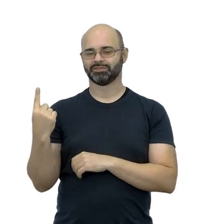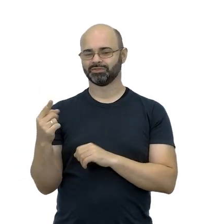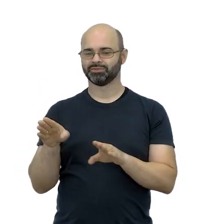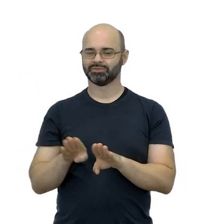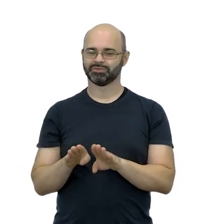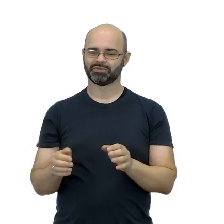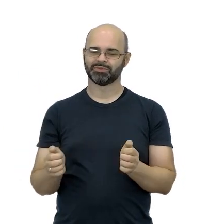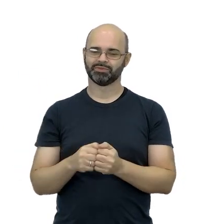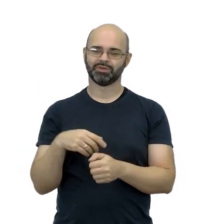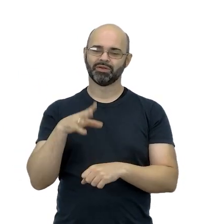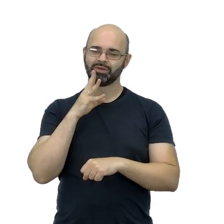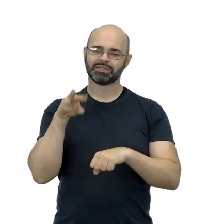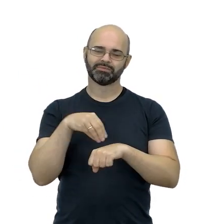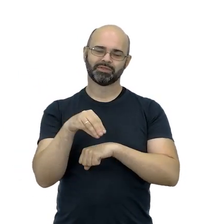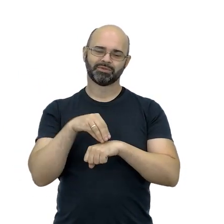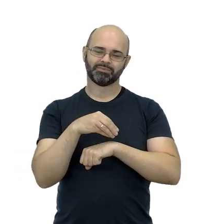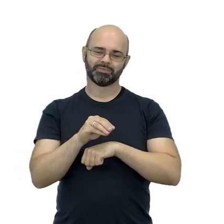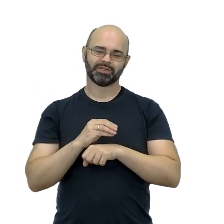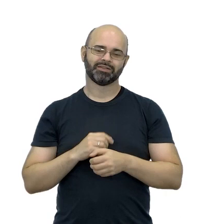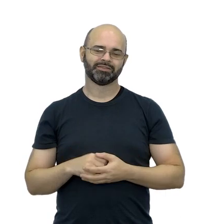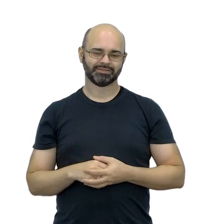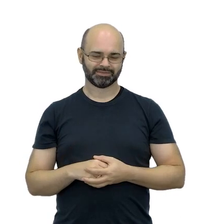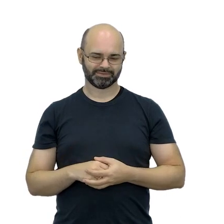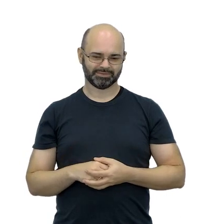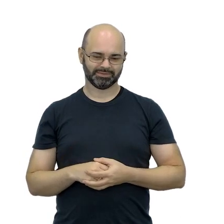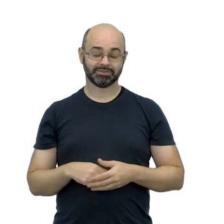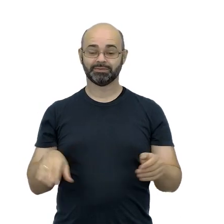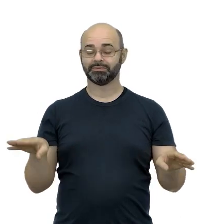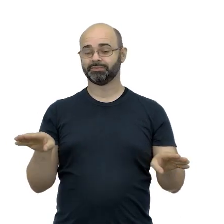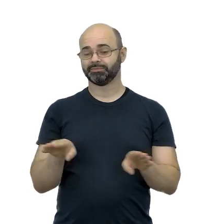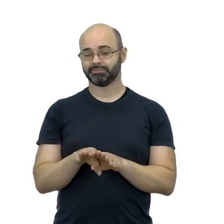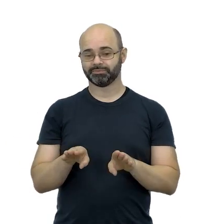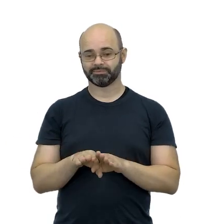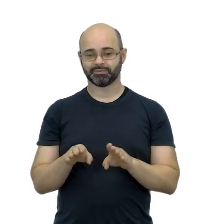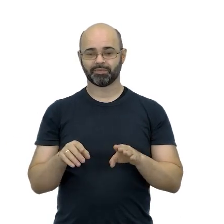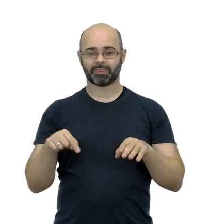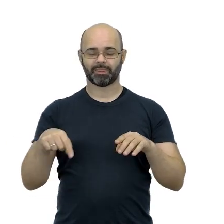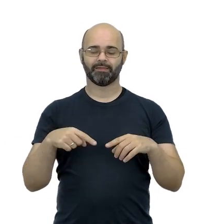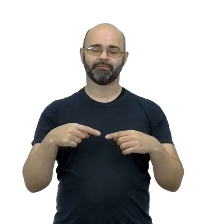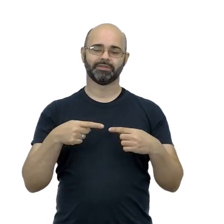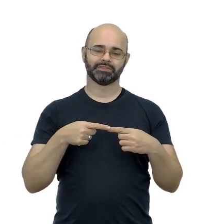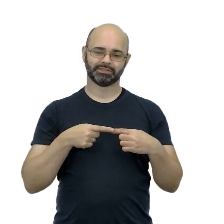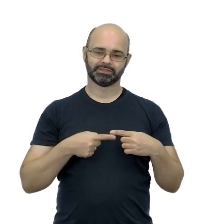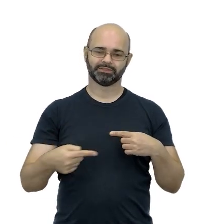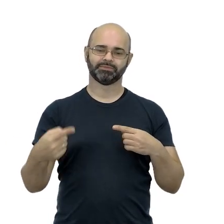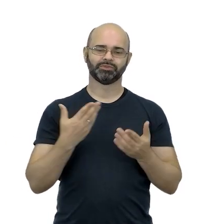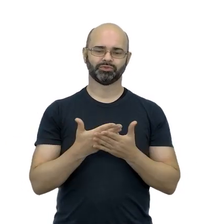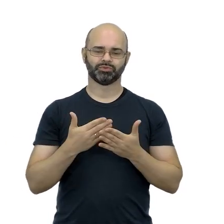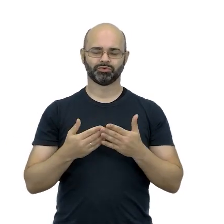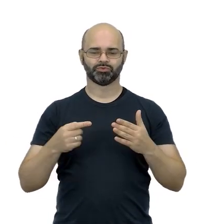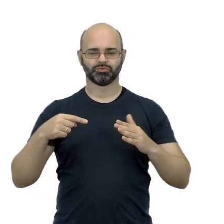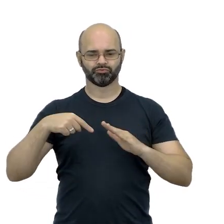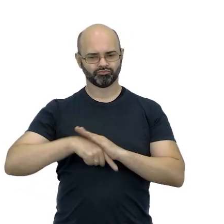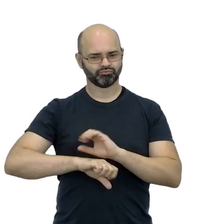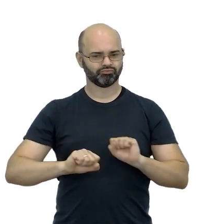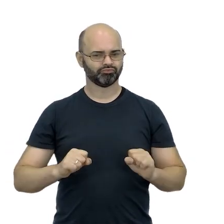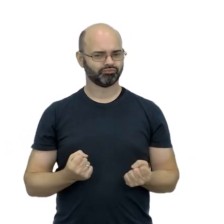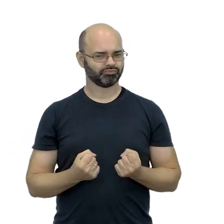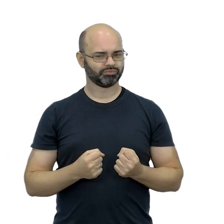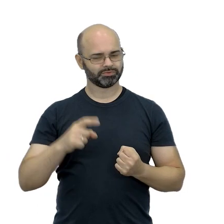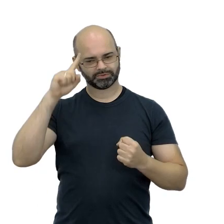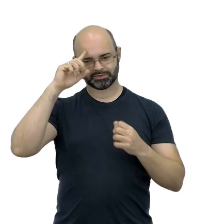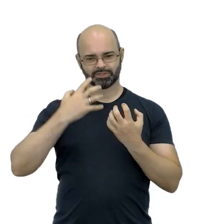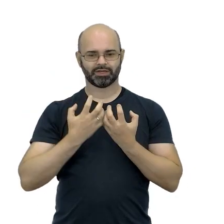com as nossas pílulas do conhecimento, nós fortalecemos essa semana de estudo intensivo para a gente fazer uma reflexão naquilo